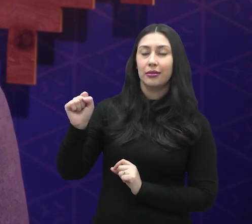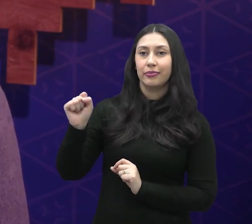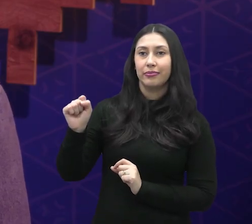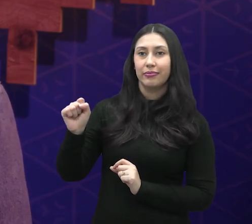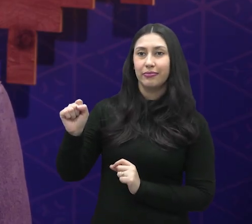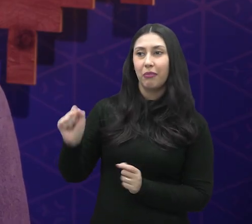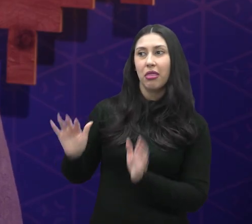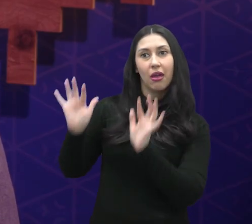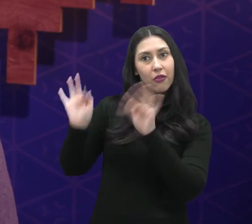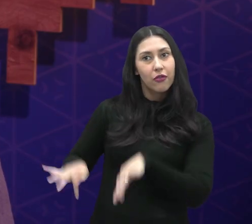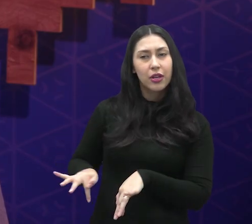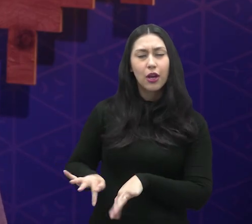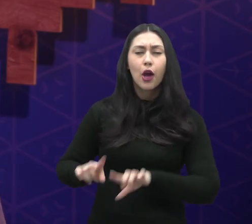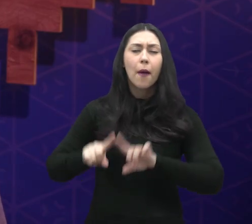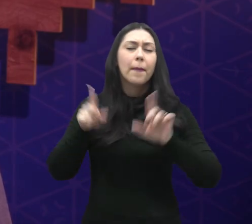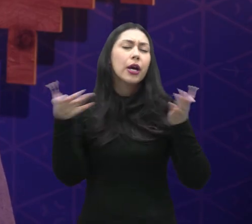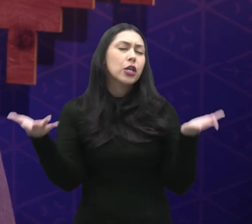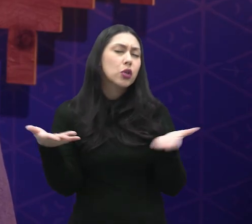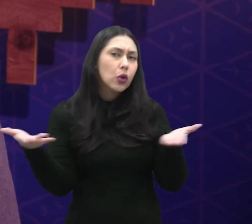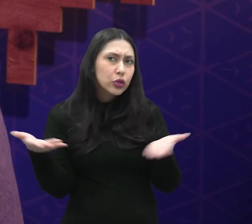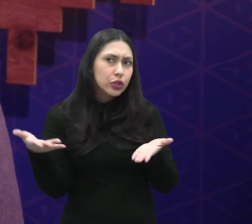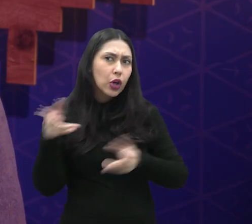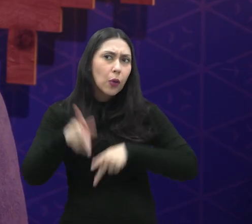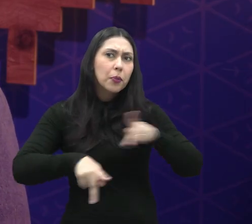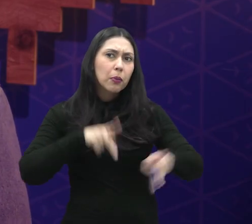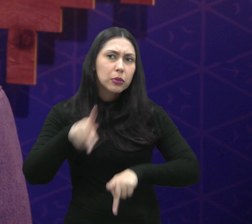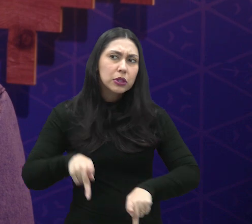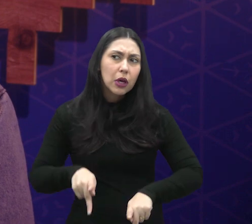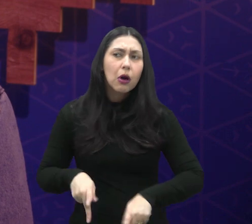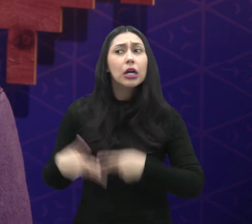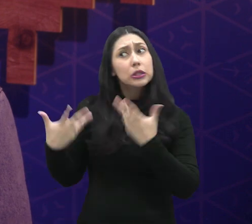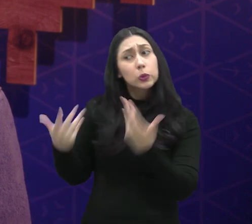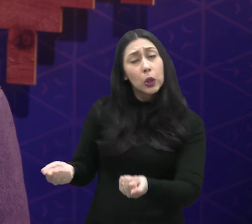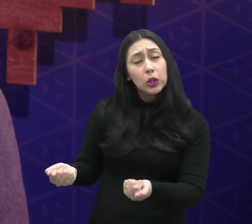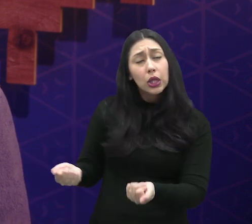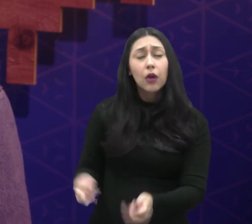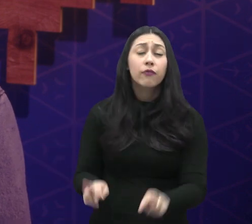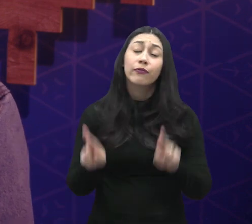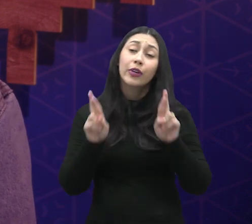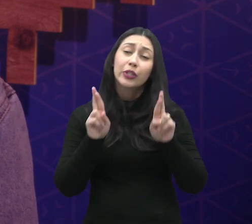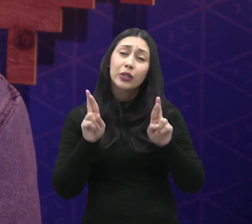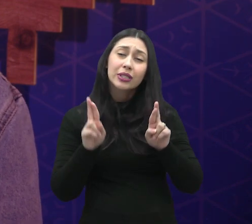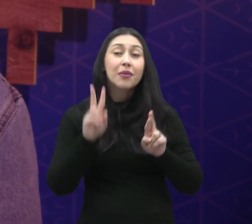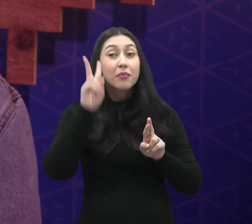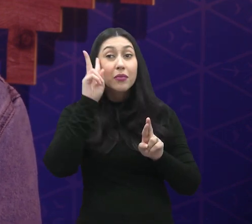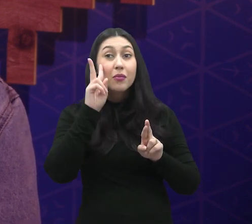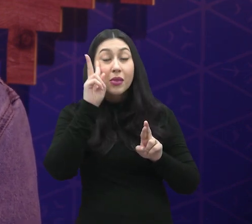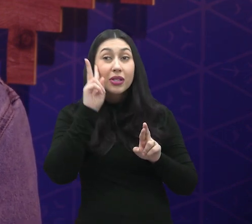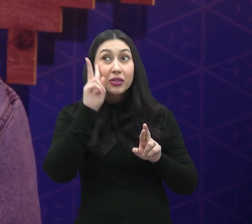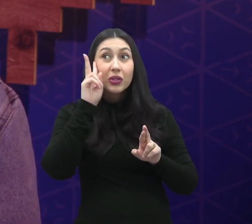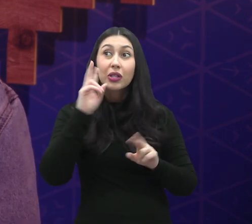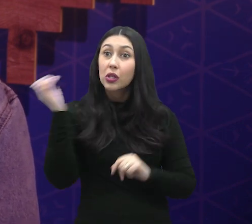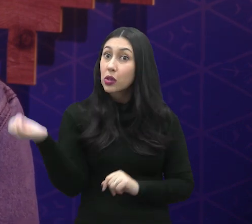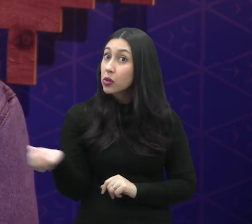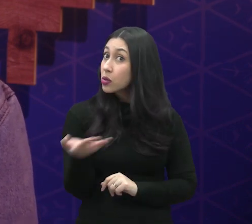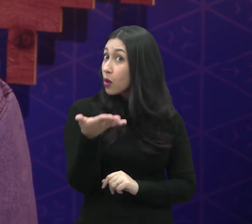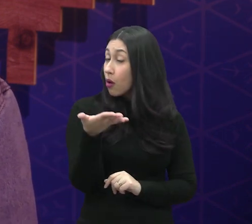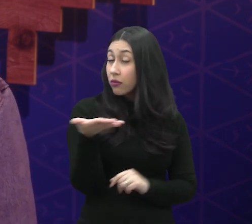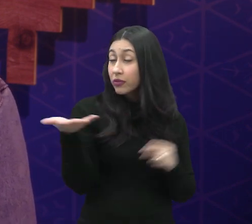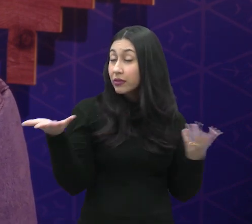que o público vai aceitar isso? O público vai torcer, vai vibrar para que a história dela